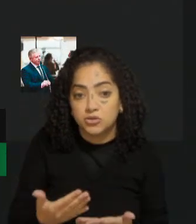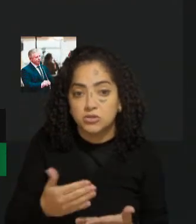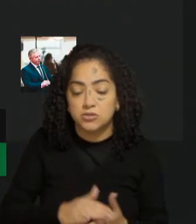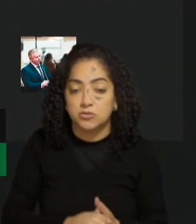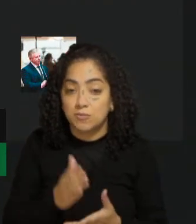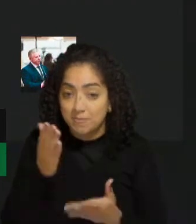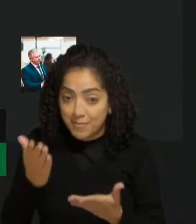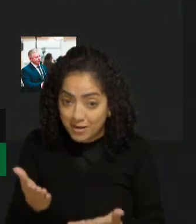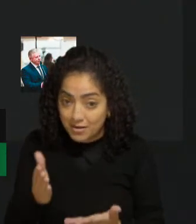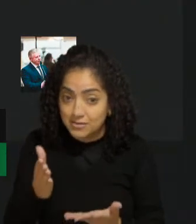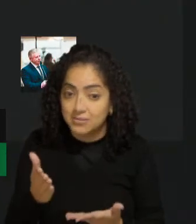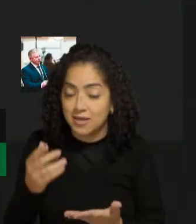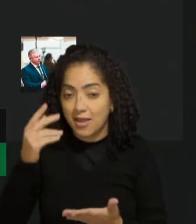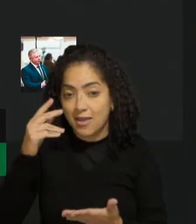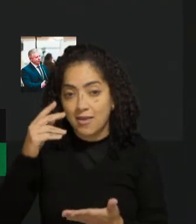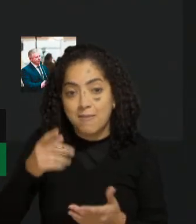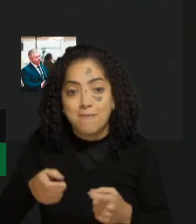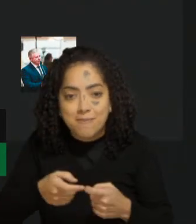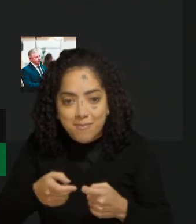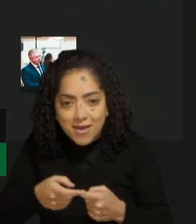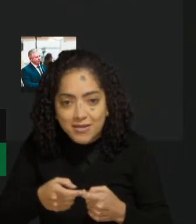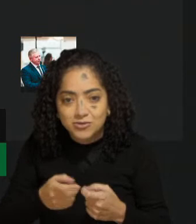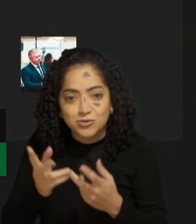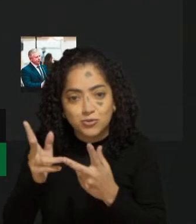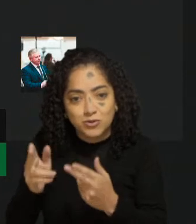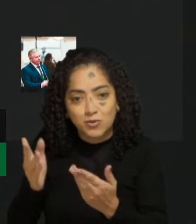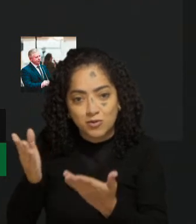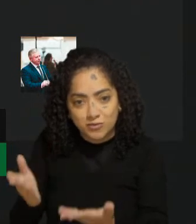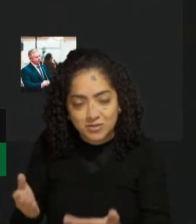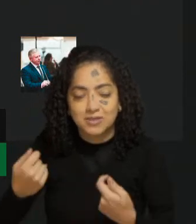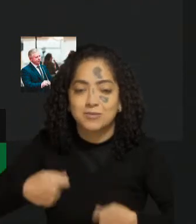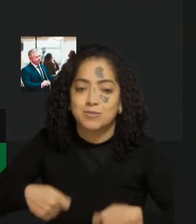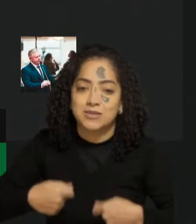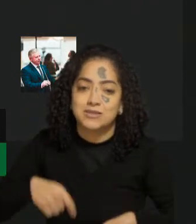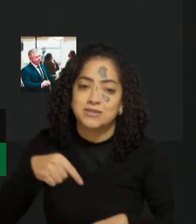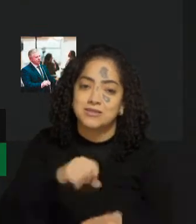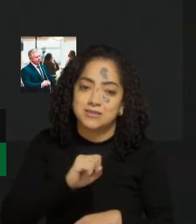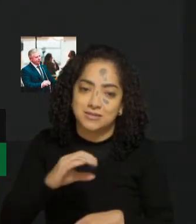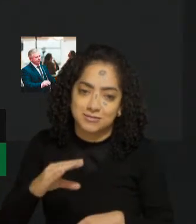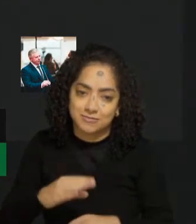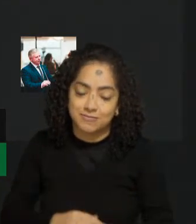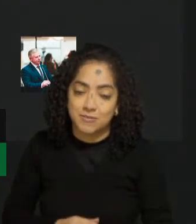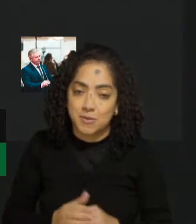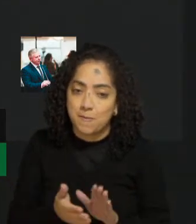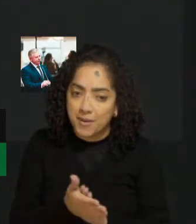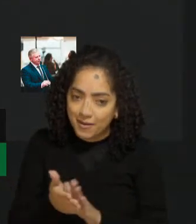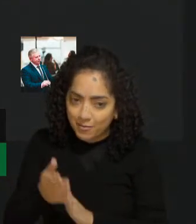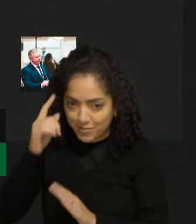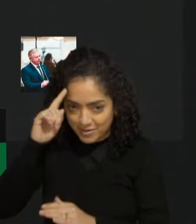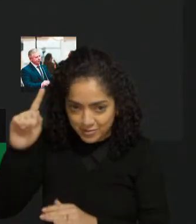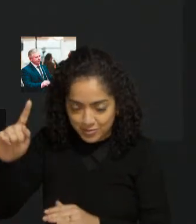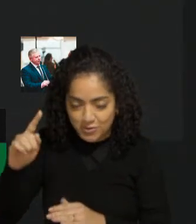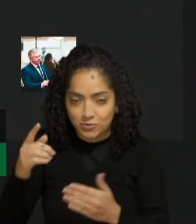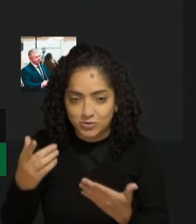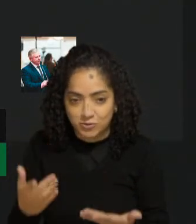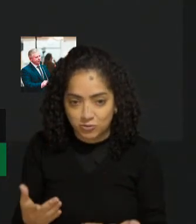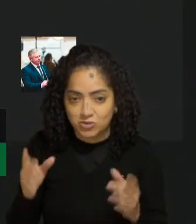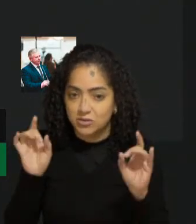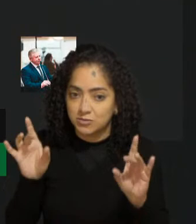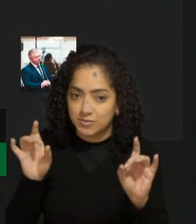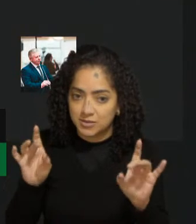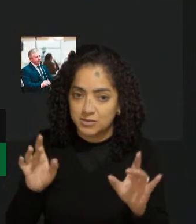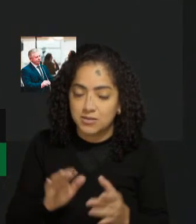você que o Brasil precisa que Santa Catarina se orgulho então meus parabéns nesse dia eh em nome de todos os médicos na